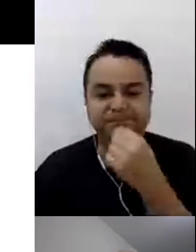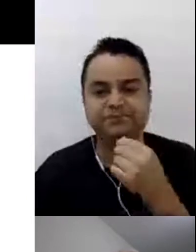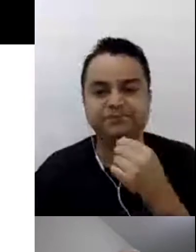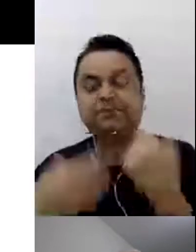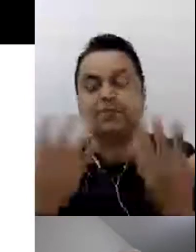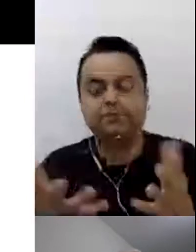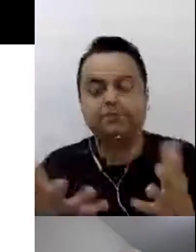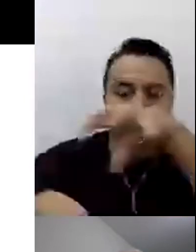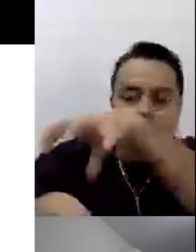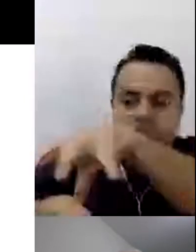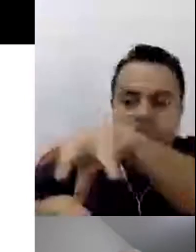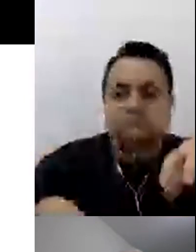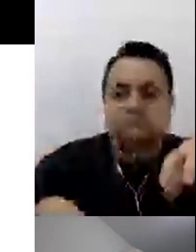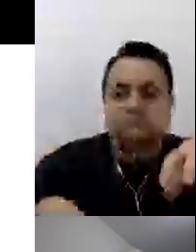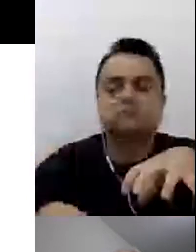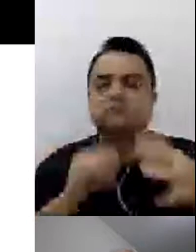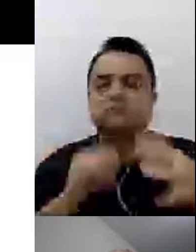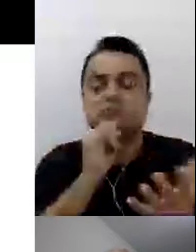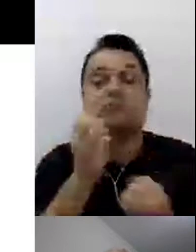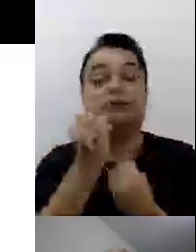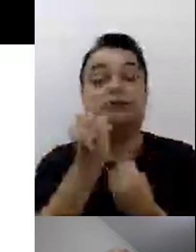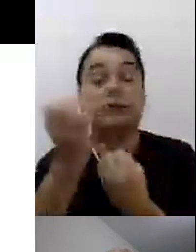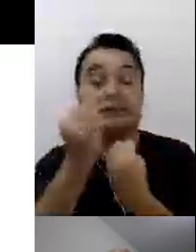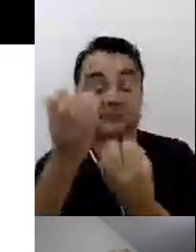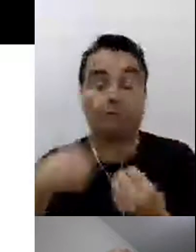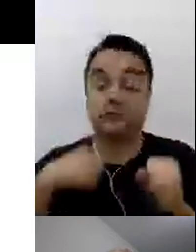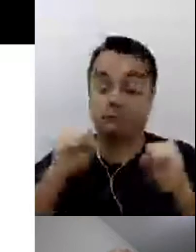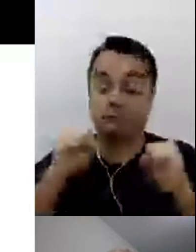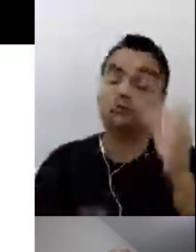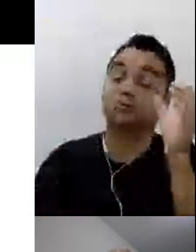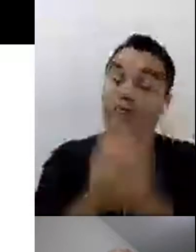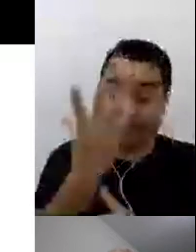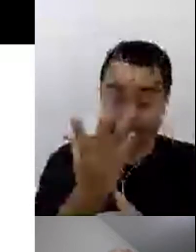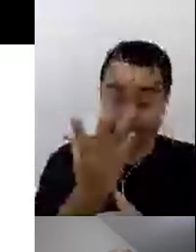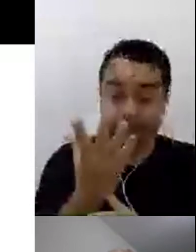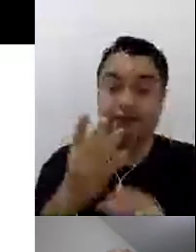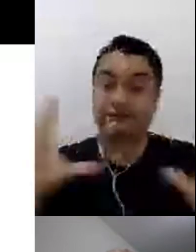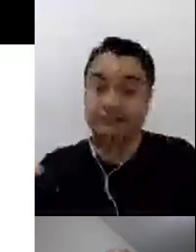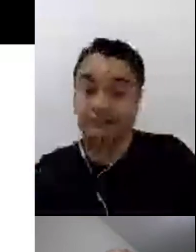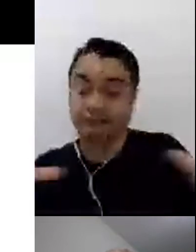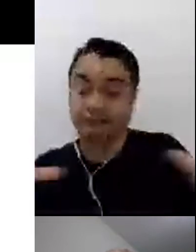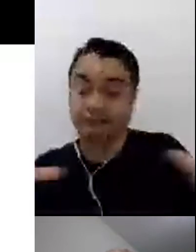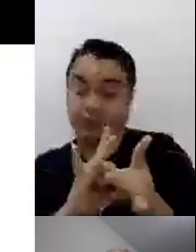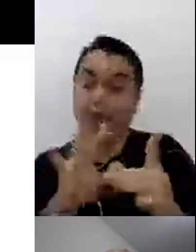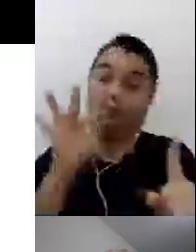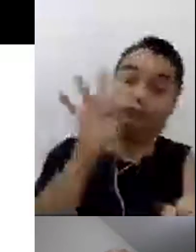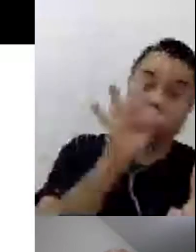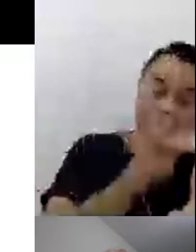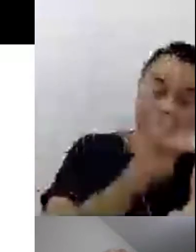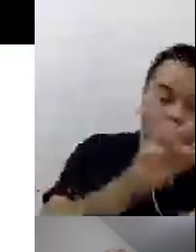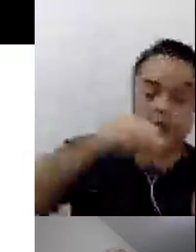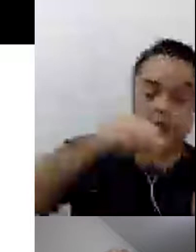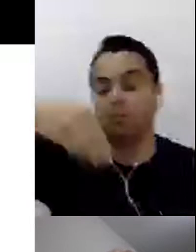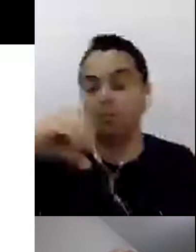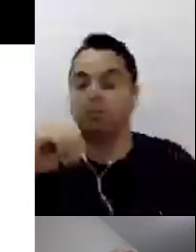função do meu produto? Que tipo de informação que eu posso gerar a partir dessa fusão de função e modelo